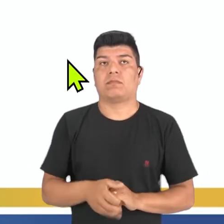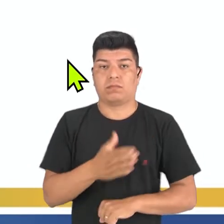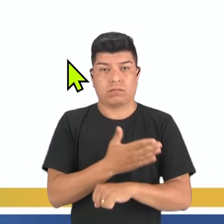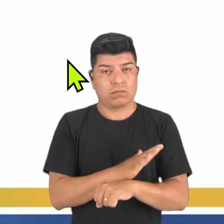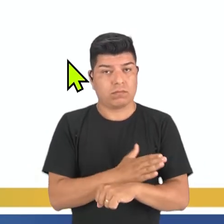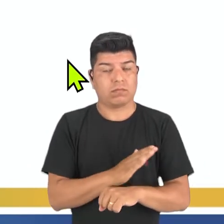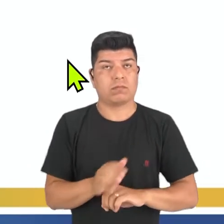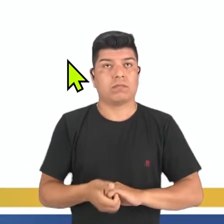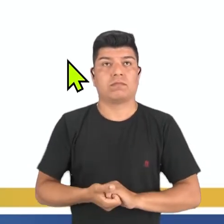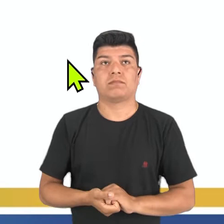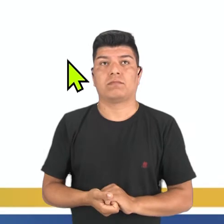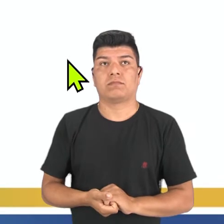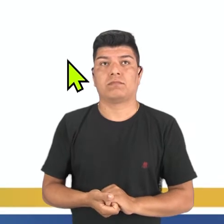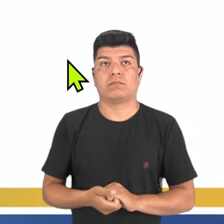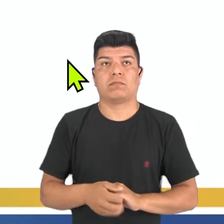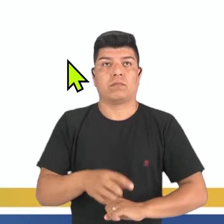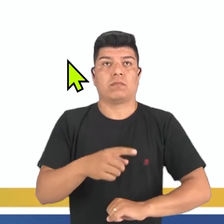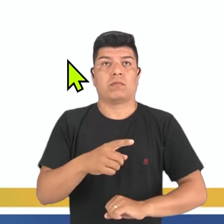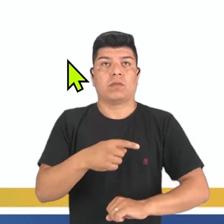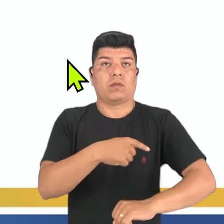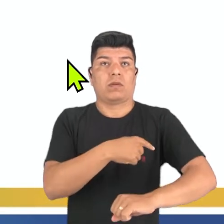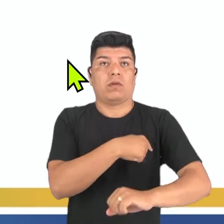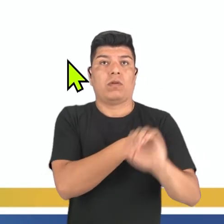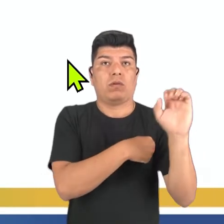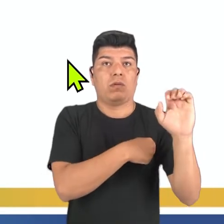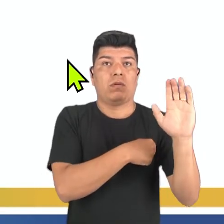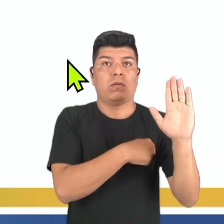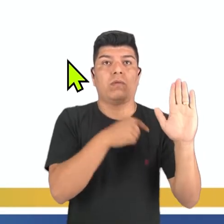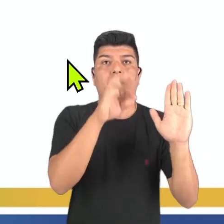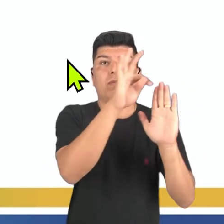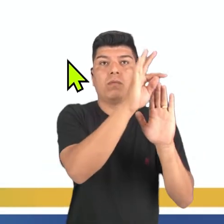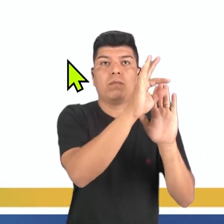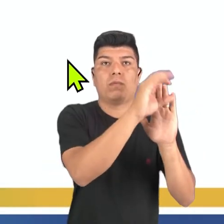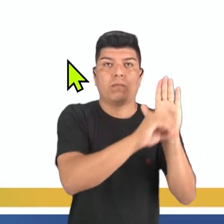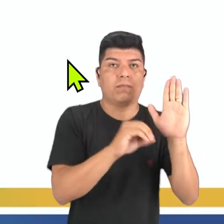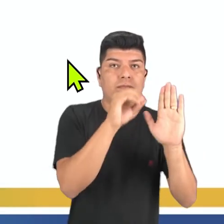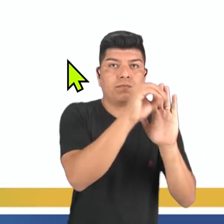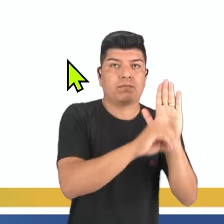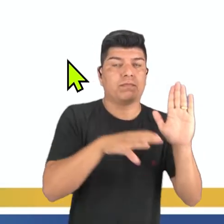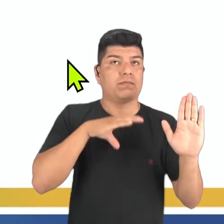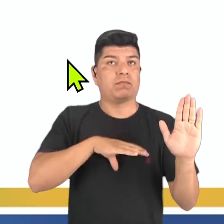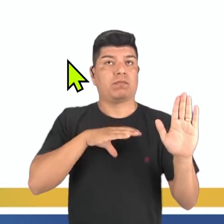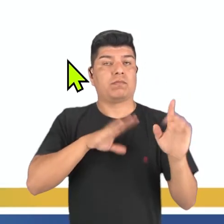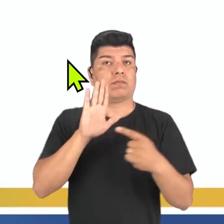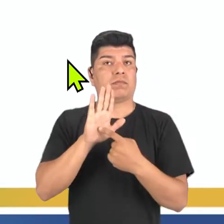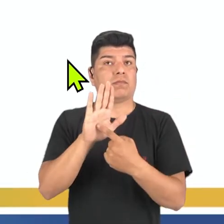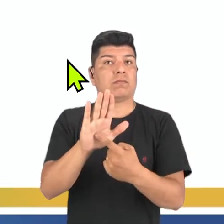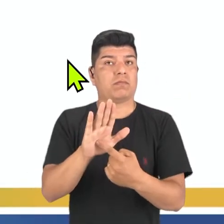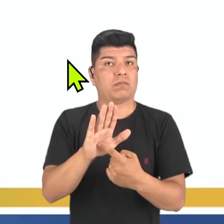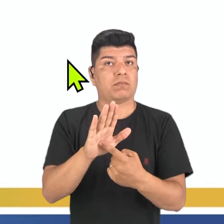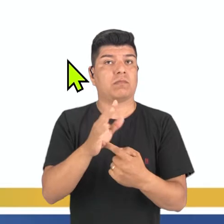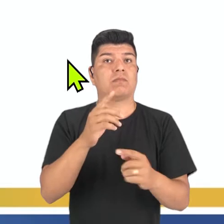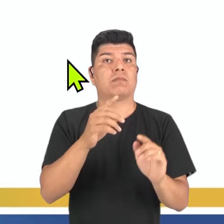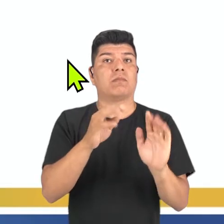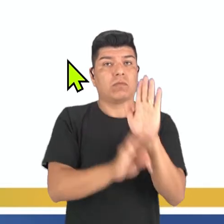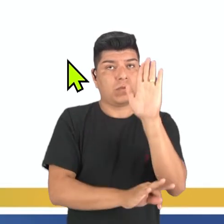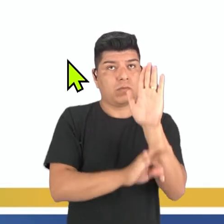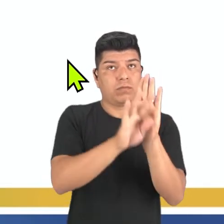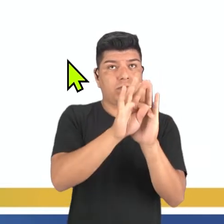prática. Um termômetro digital localizado no centro de uma cidade marcava uma temperatura